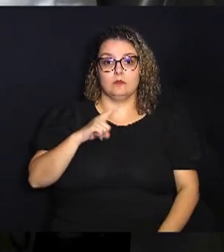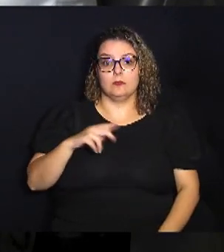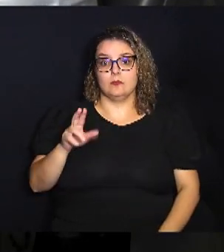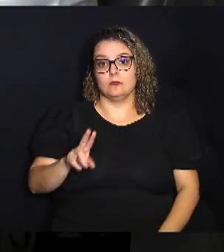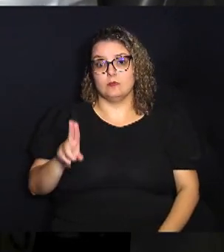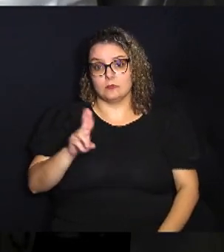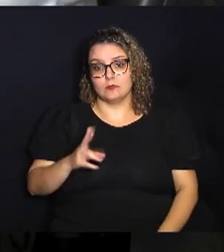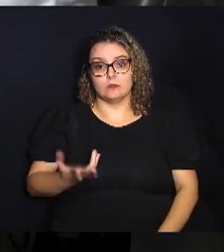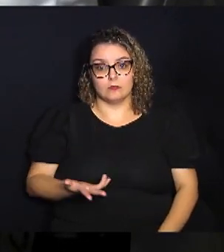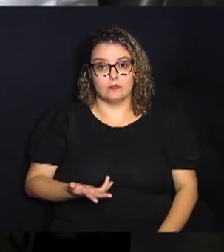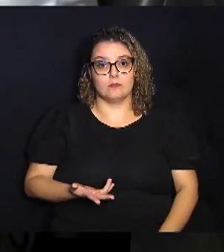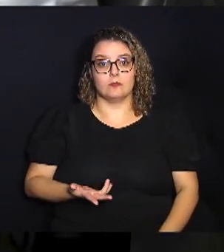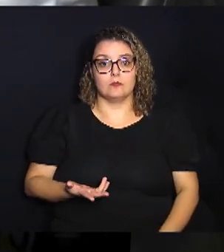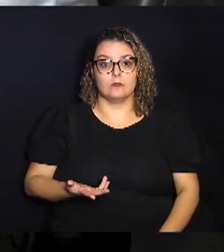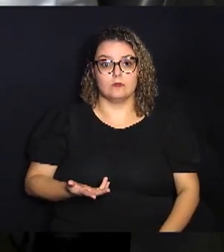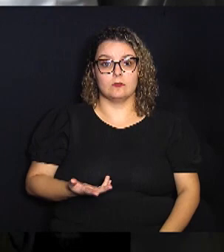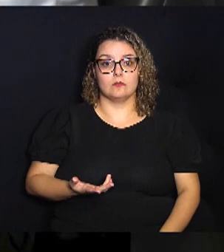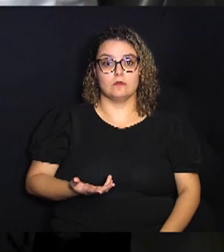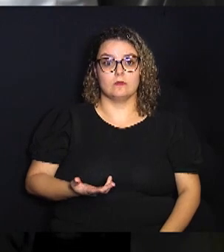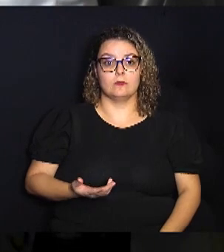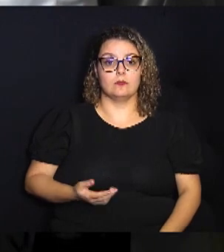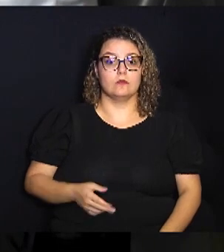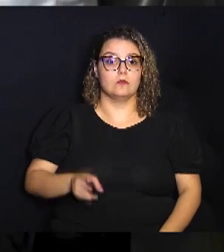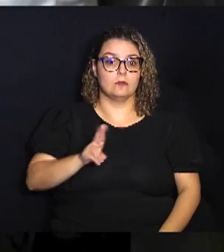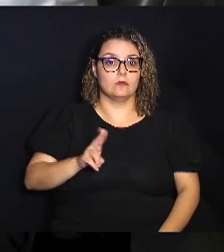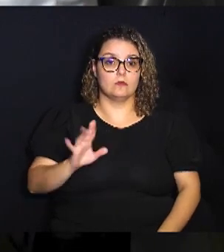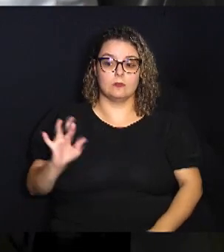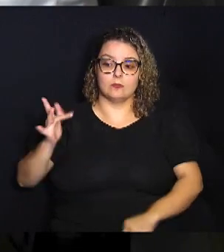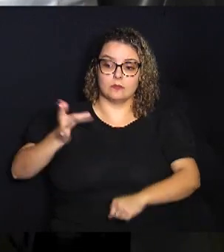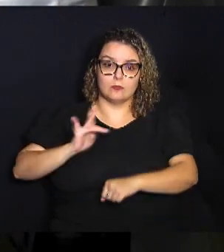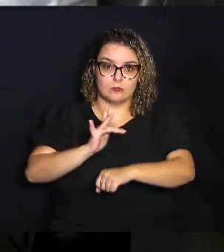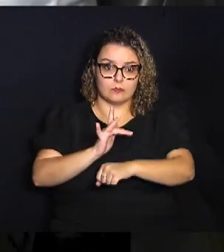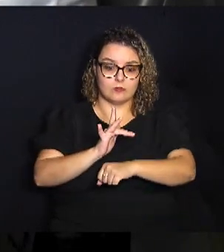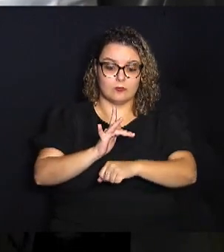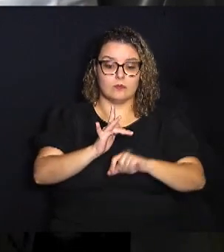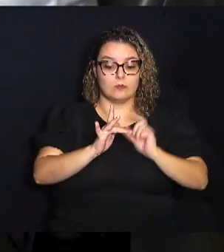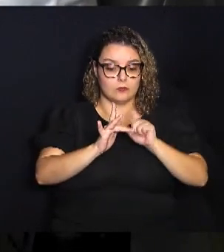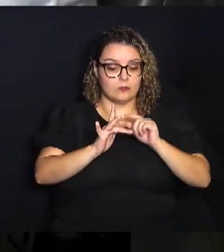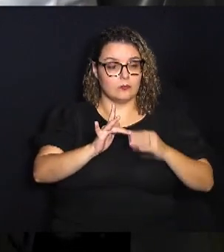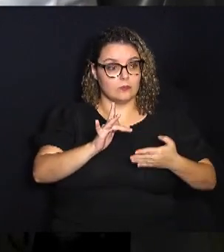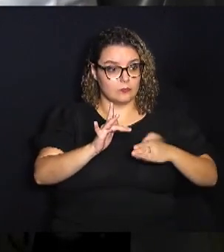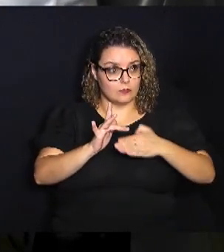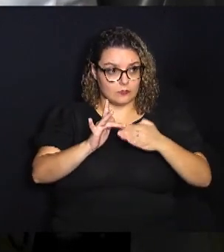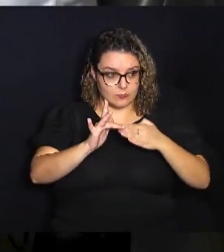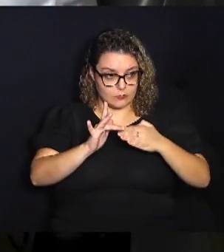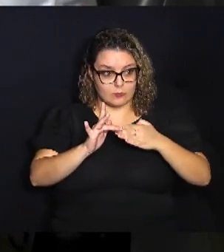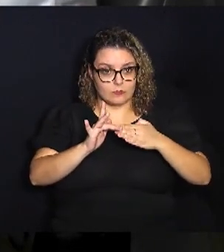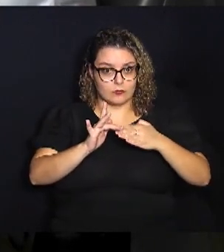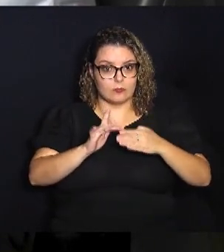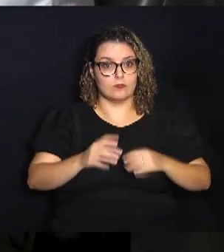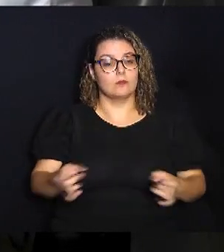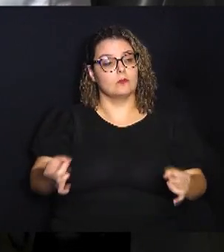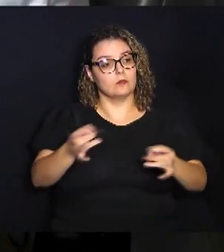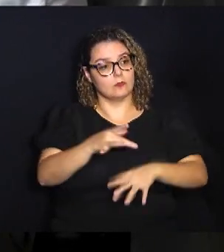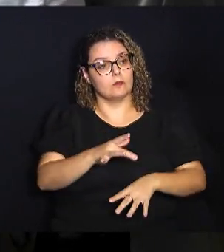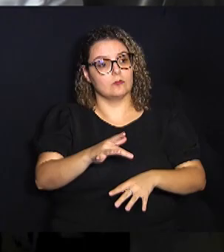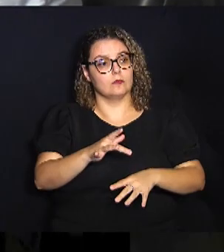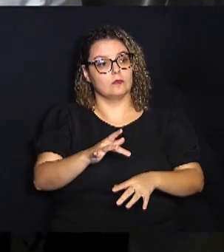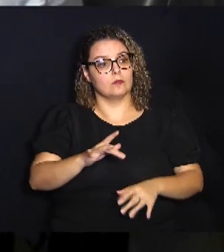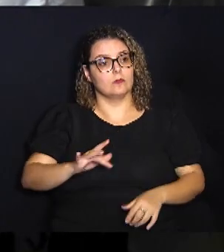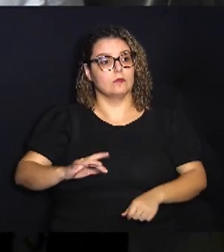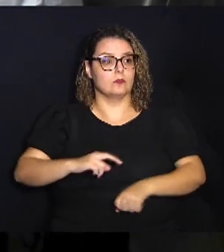do método que usa o mosquito como bactéria para combater a dengue. Como que surgiu essa proposta? Ô